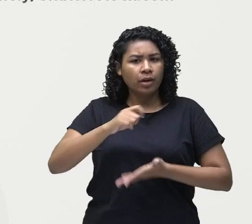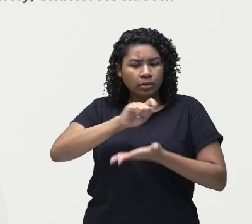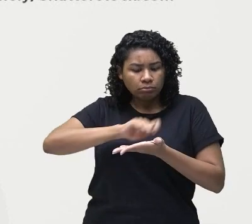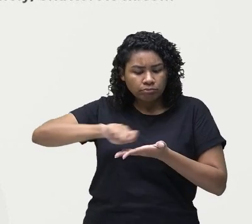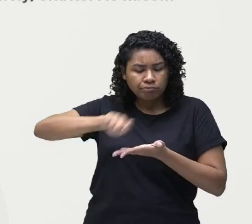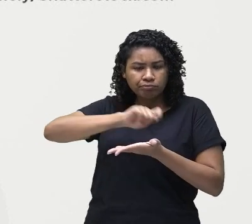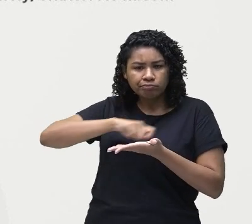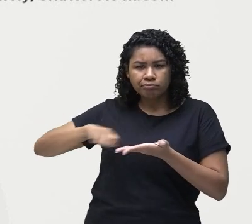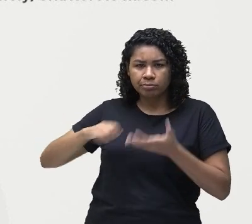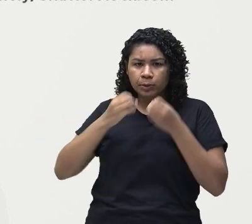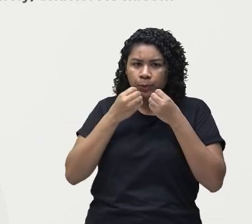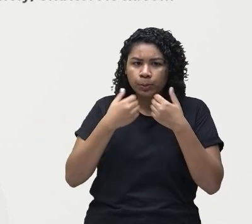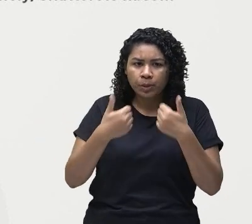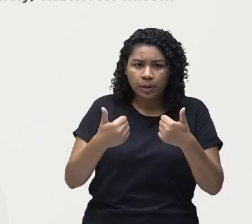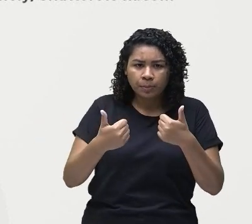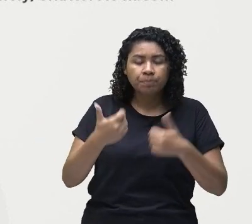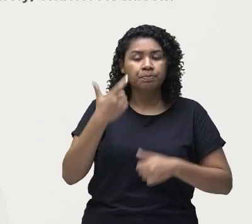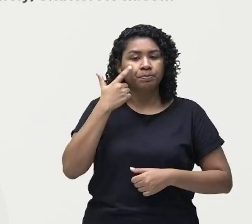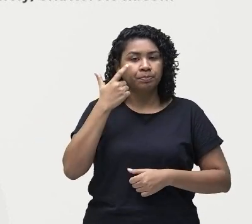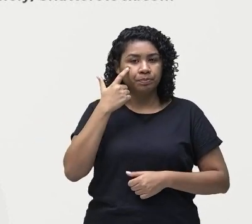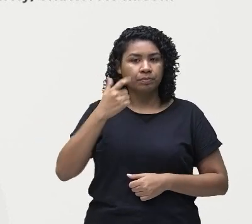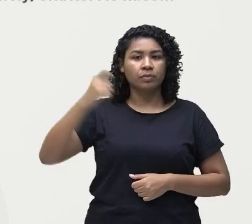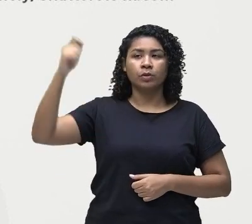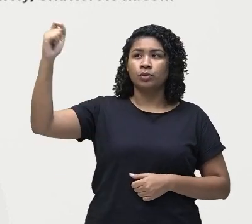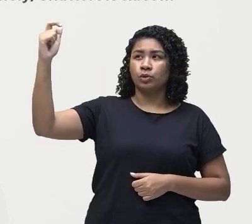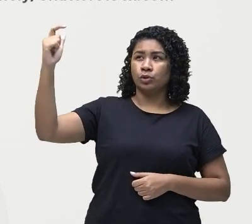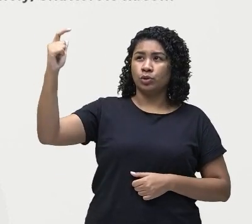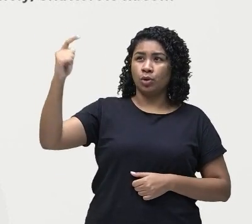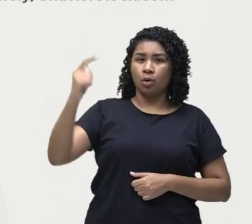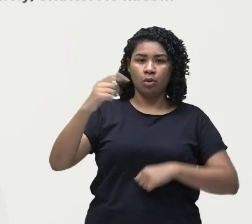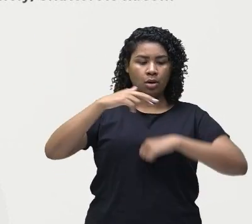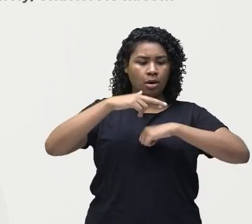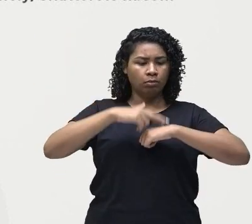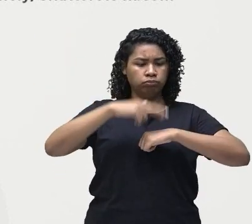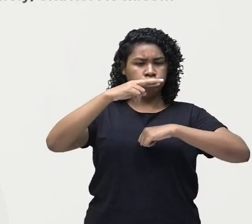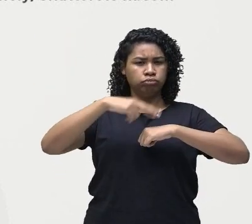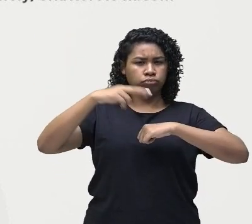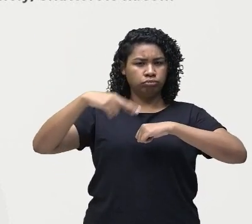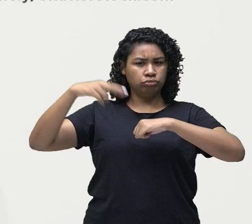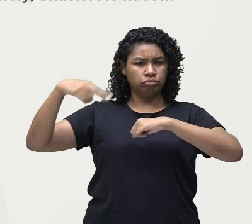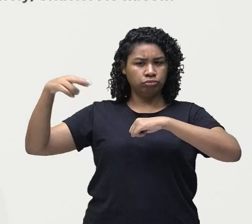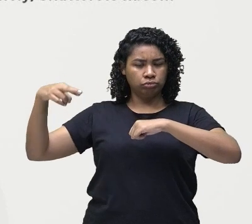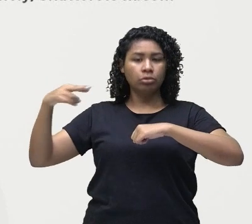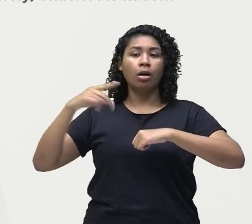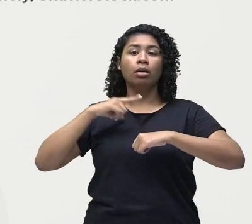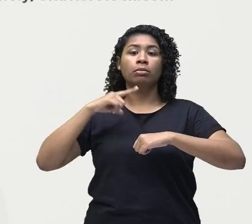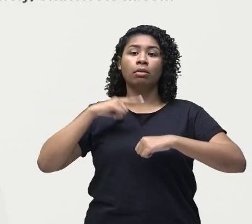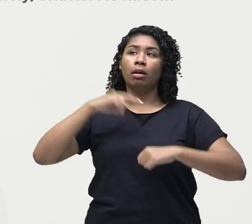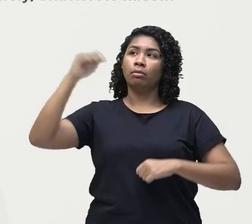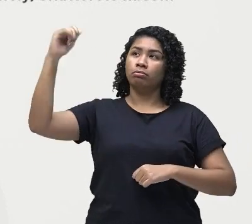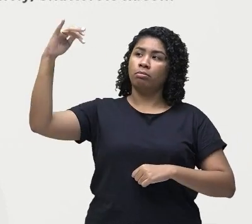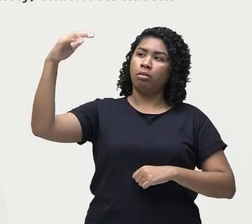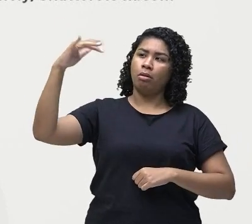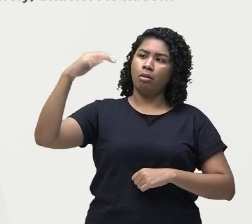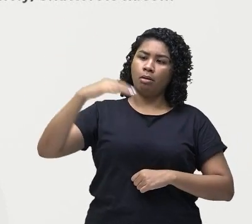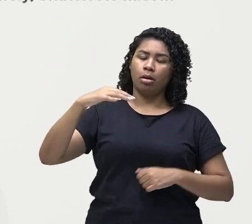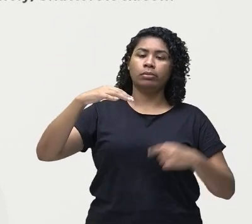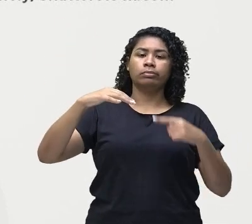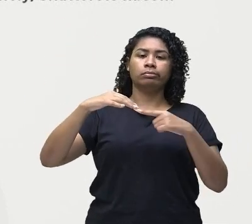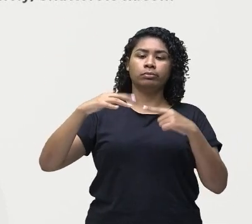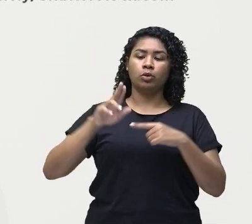A radiação UV divide-se em 3 faixas de energias distintas. UVA, UVB